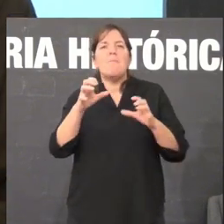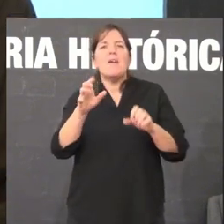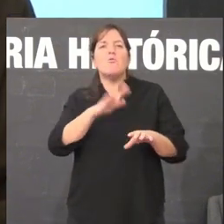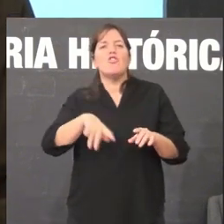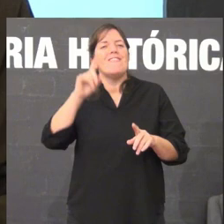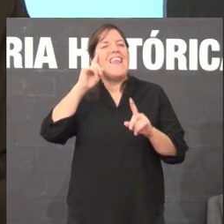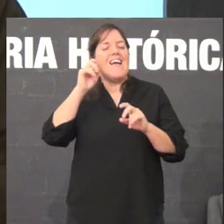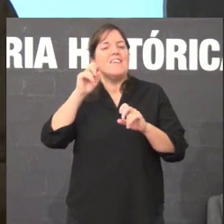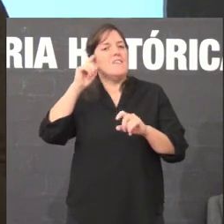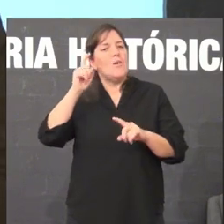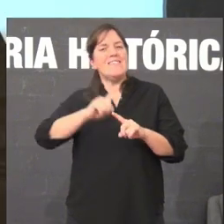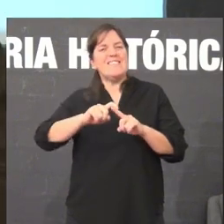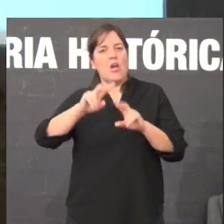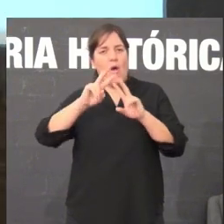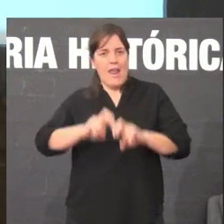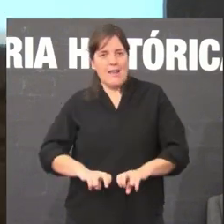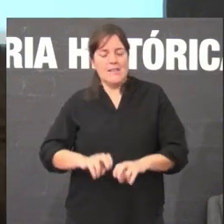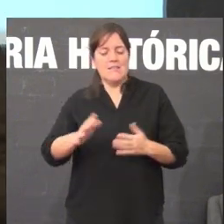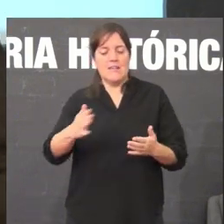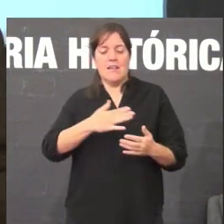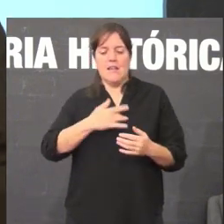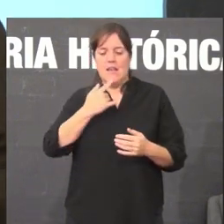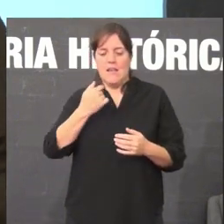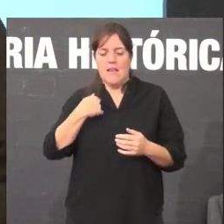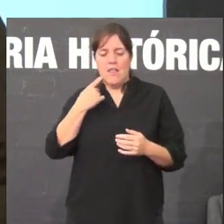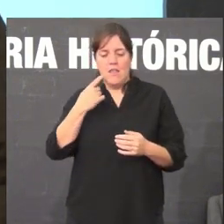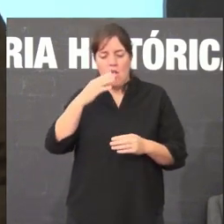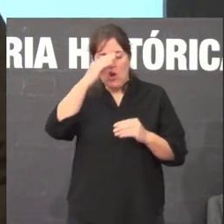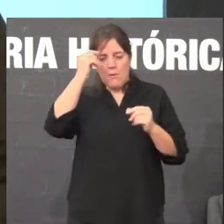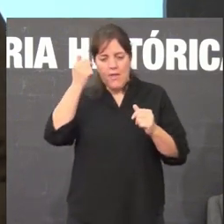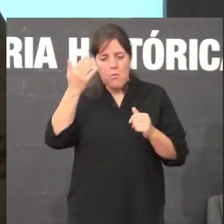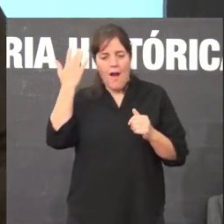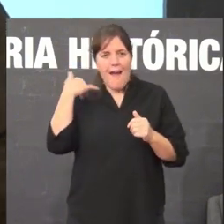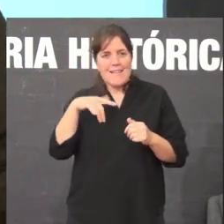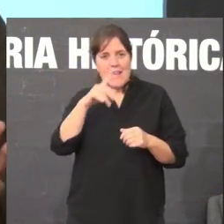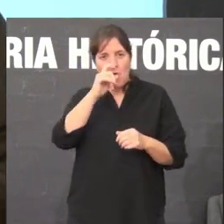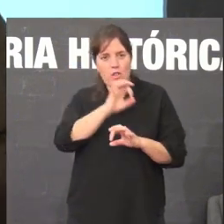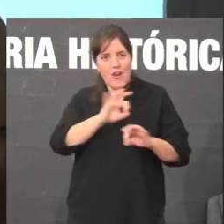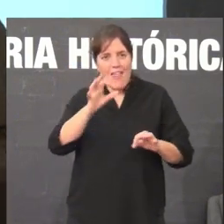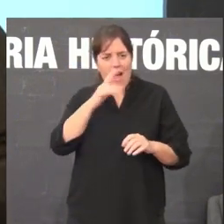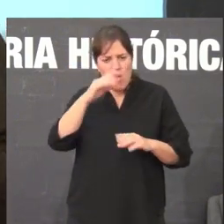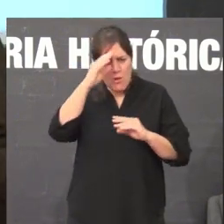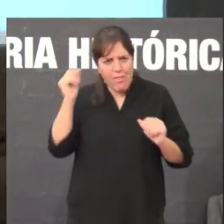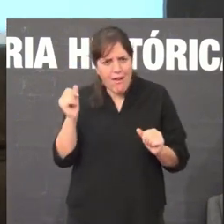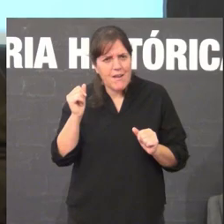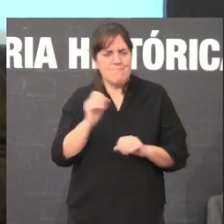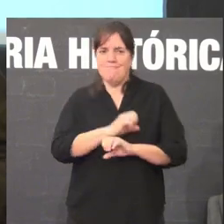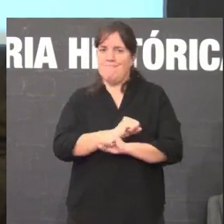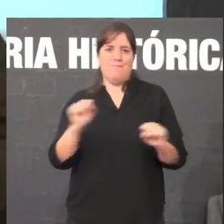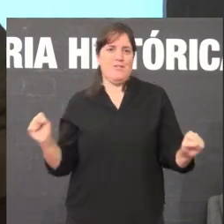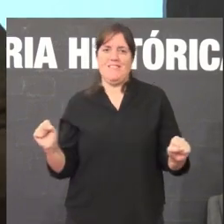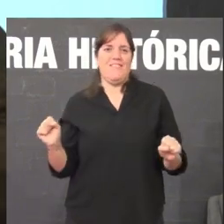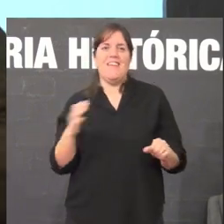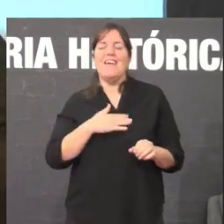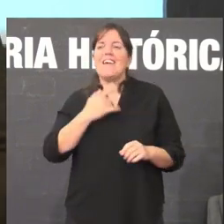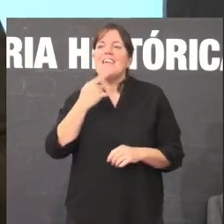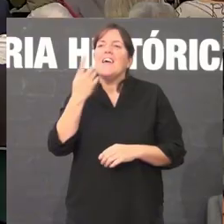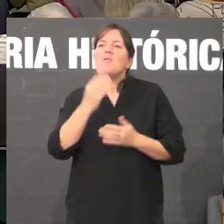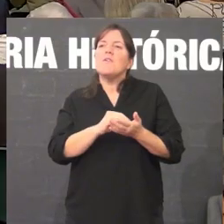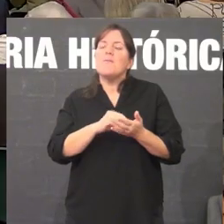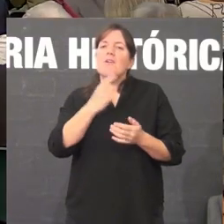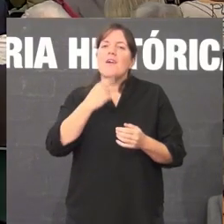posible esquecer o que antes non é lembrado. Como lo car, como dixe un tiba, como nos dín as veces, é necesario